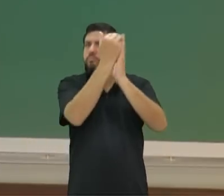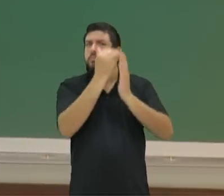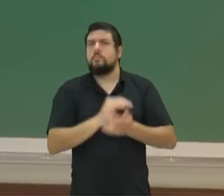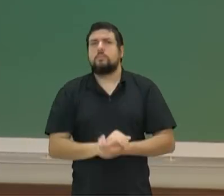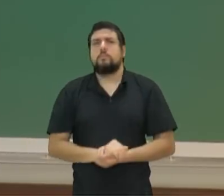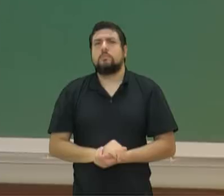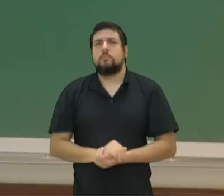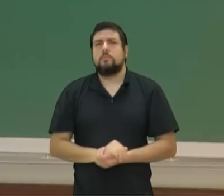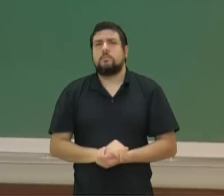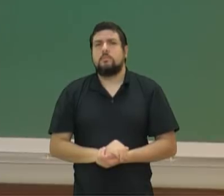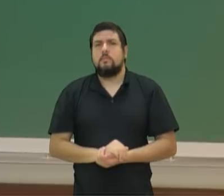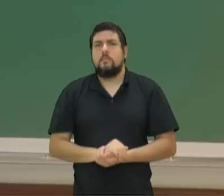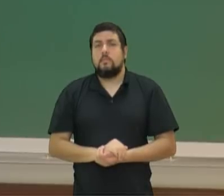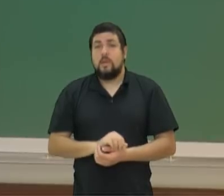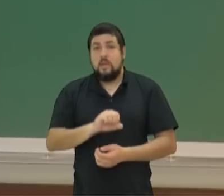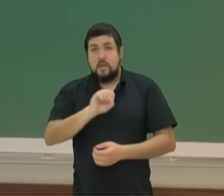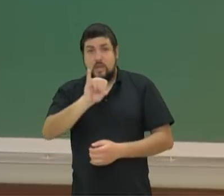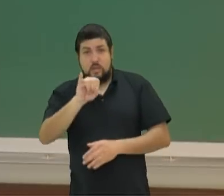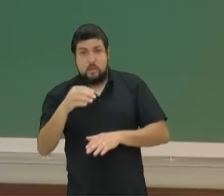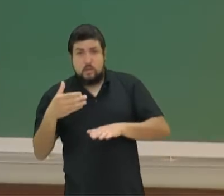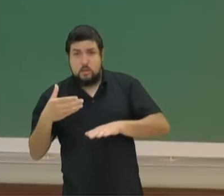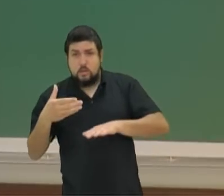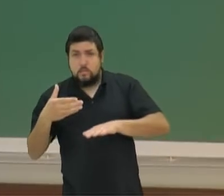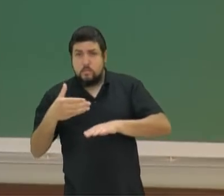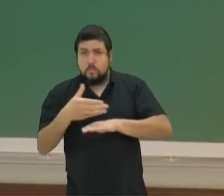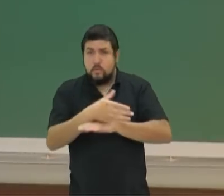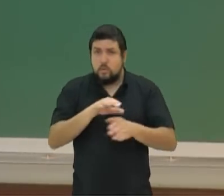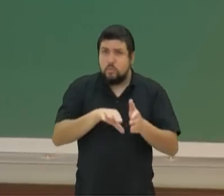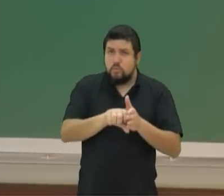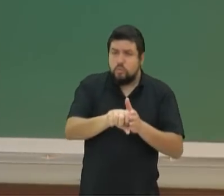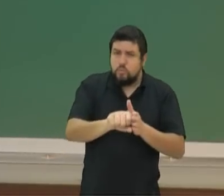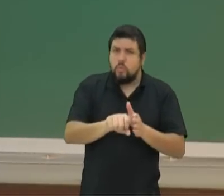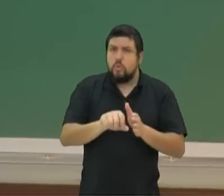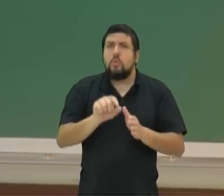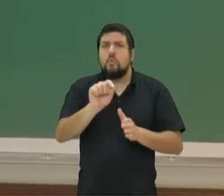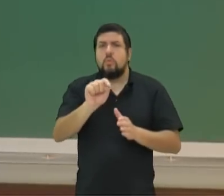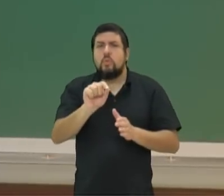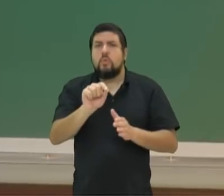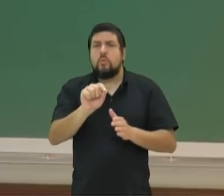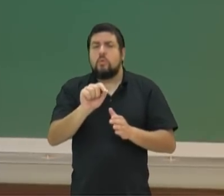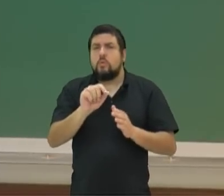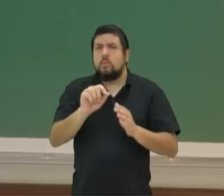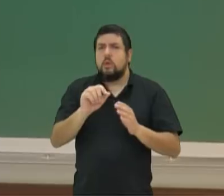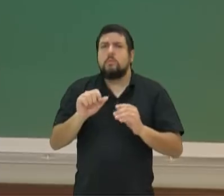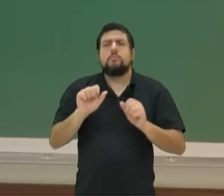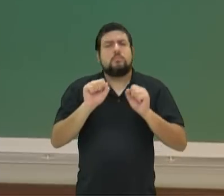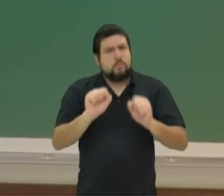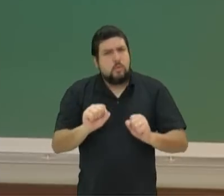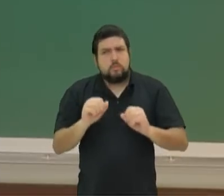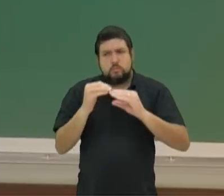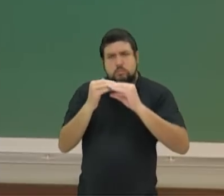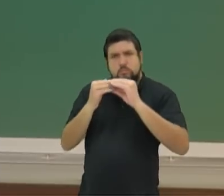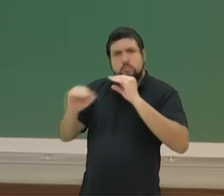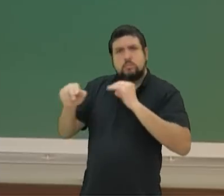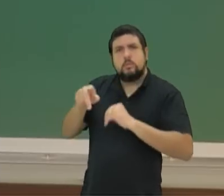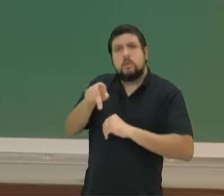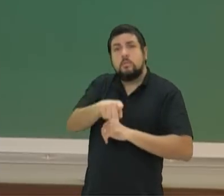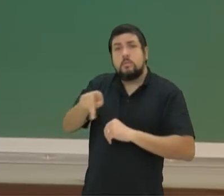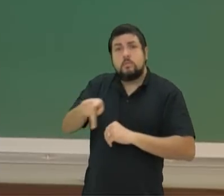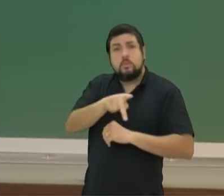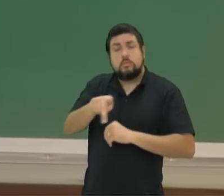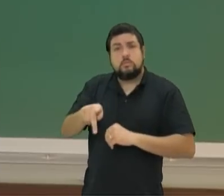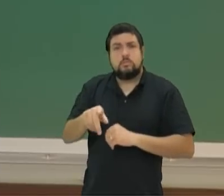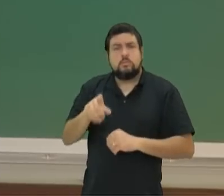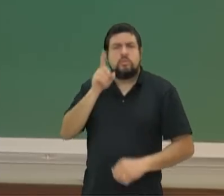tem acesso ao Classroom, você pode mandar mensagem para o seu professor no mural. Todos os dias ele posta um bom dia, como você